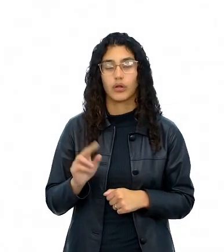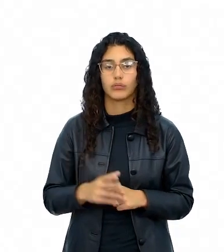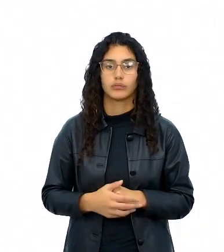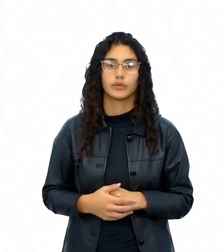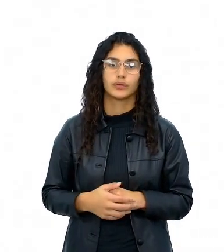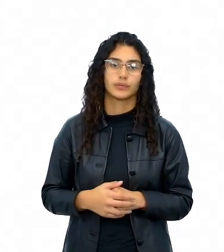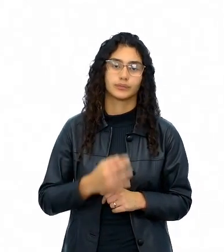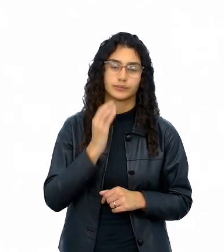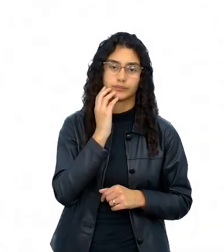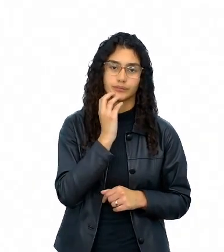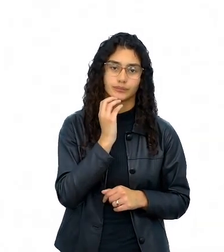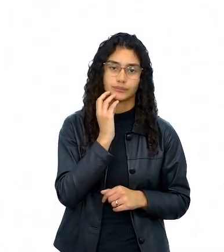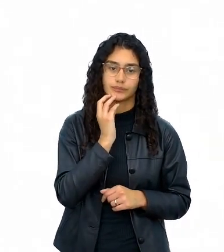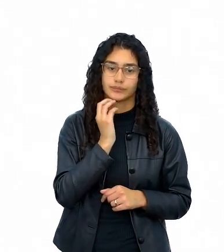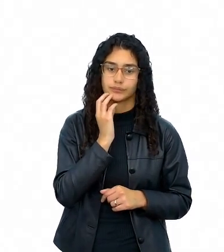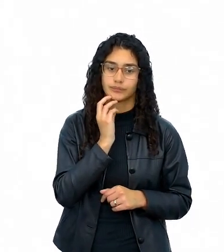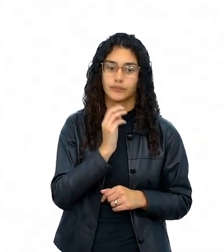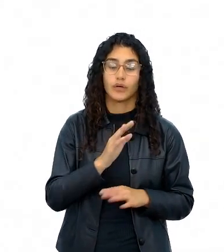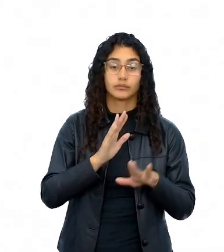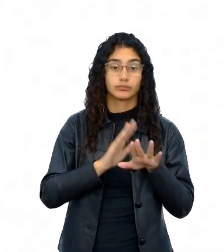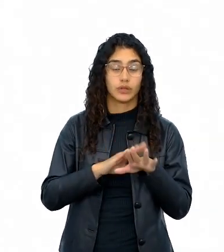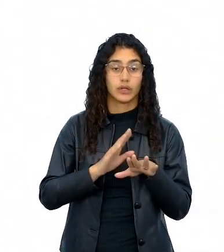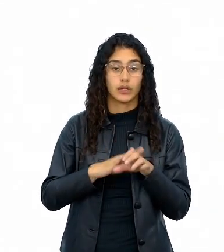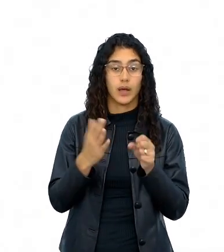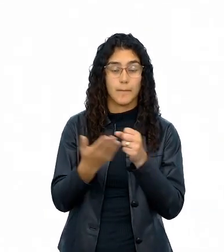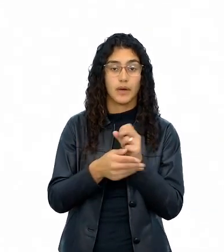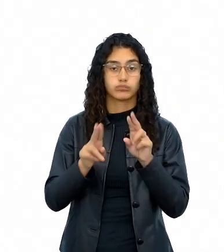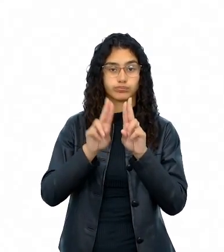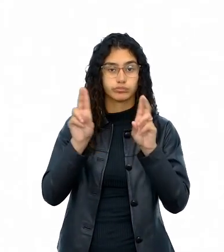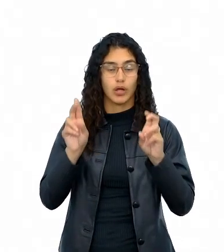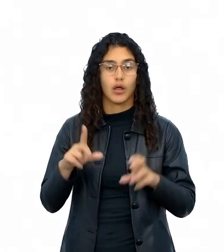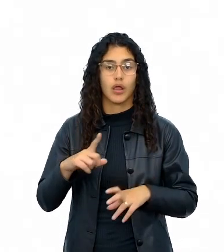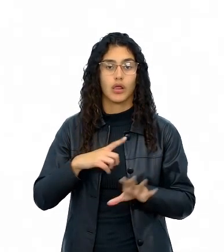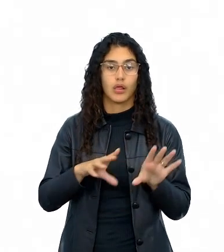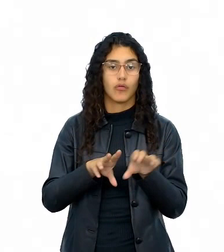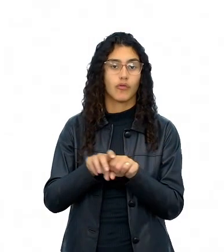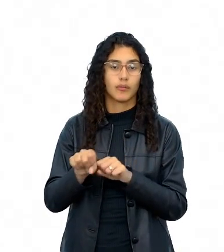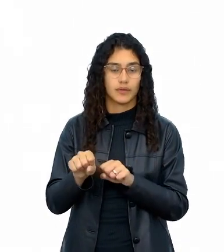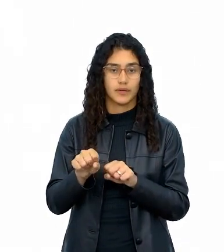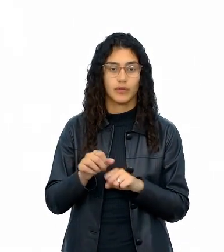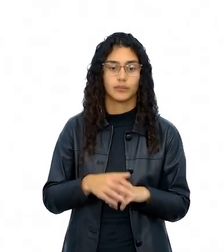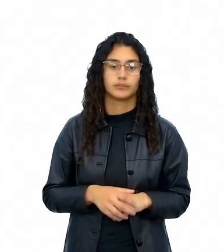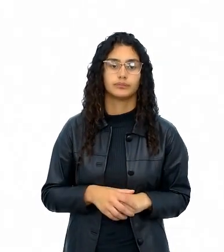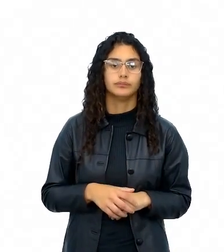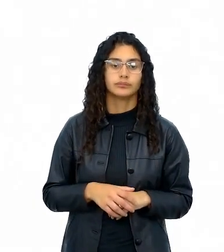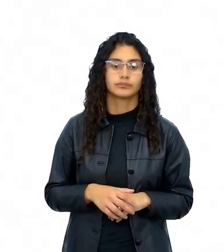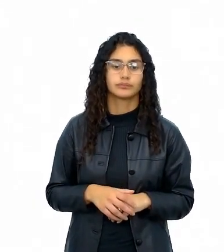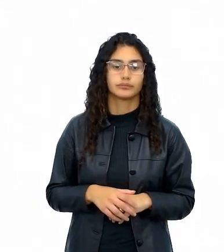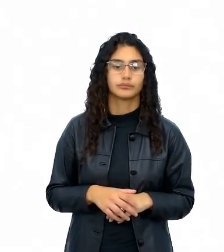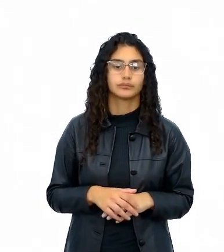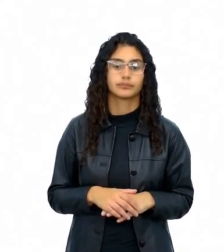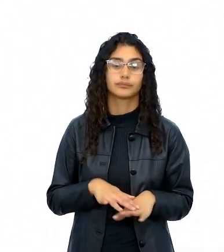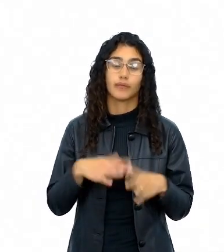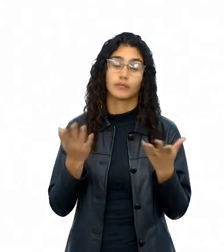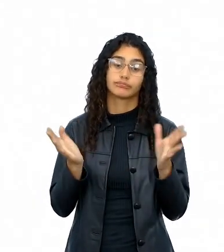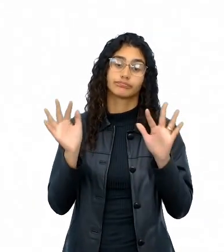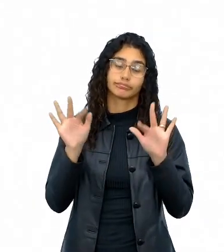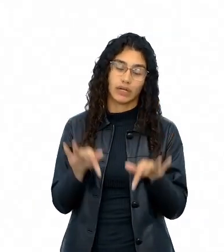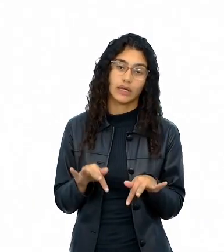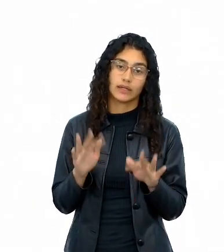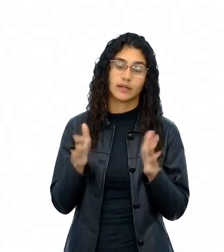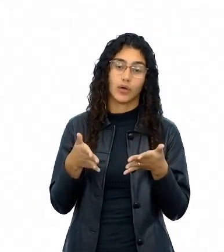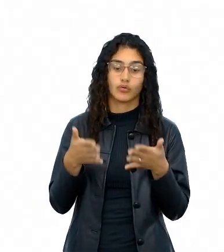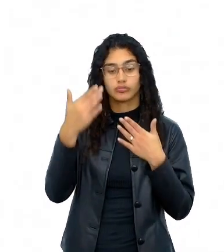né, para construir a base teórica aqui da formação, tá? E a gente encerra